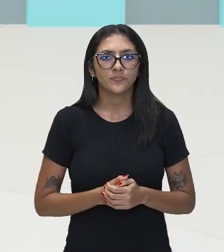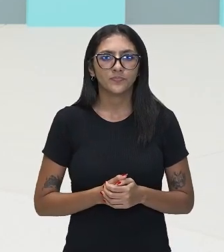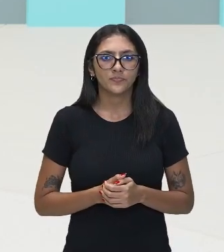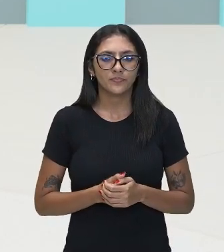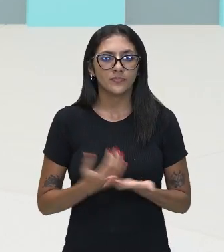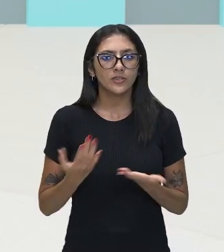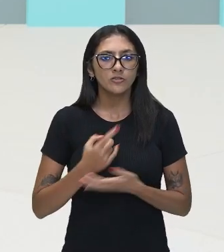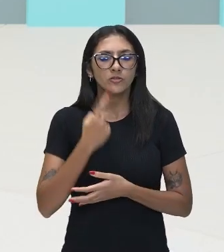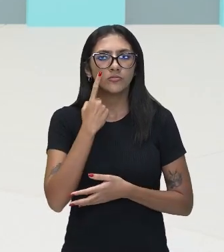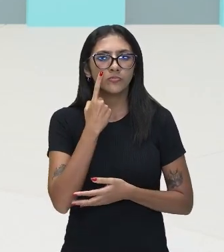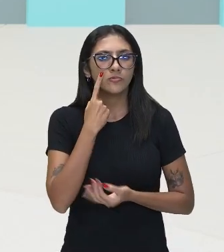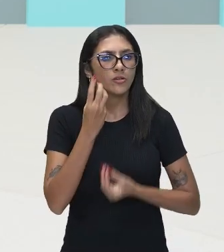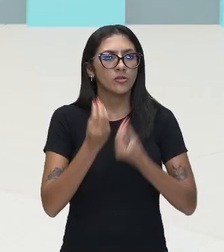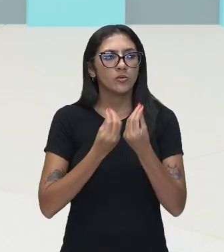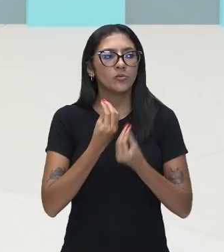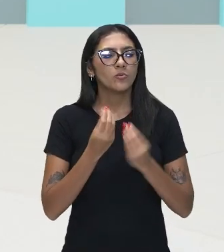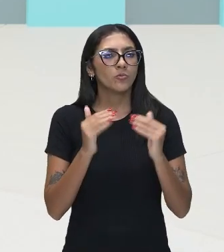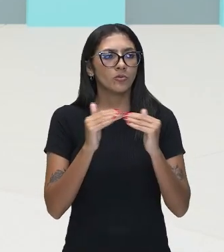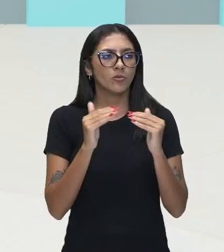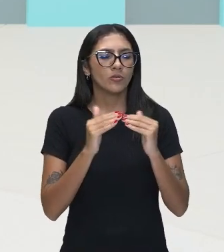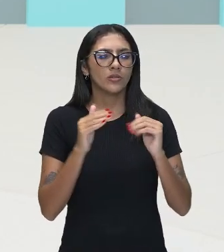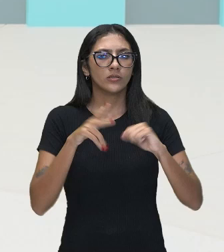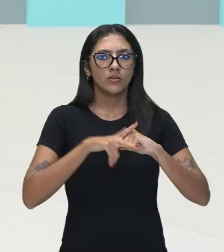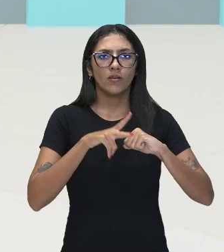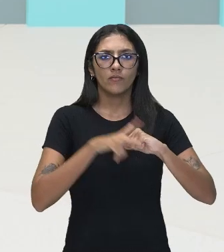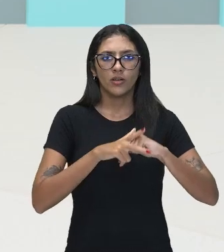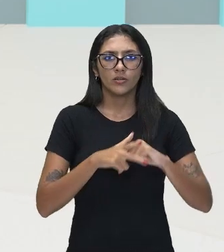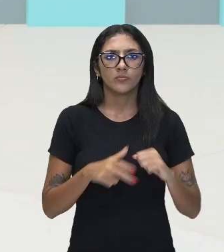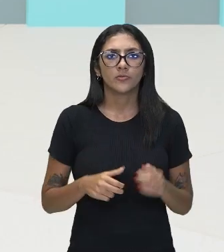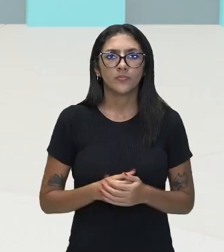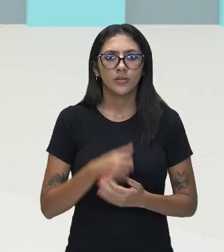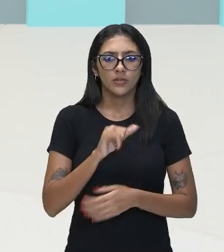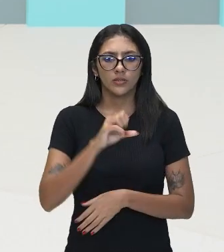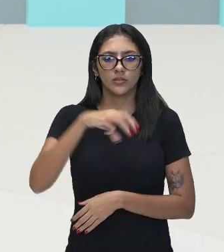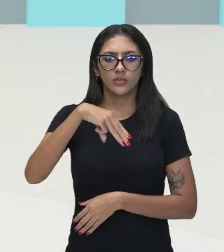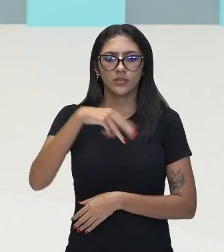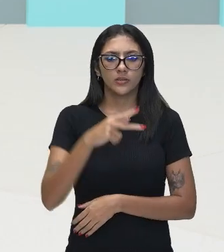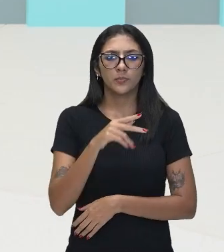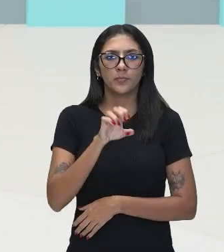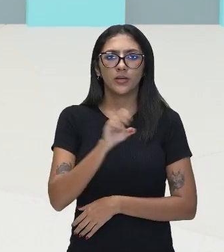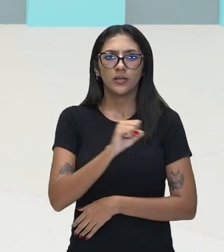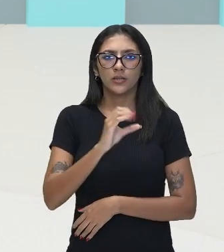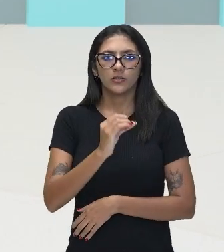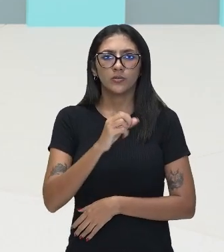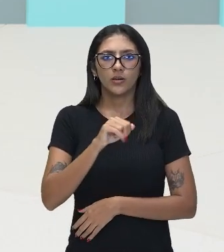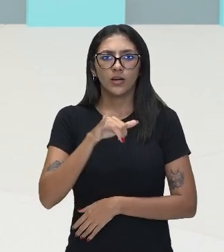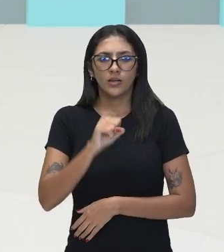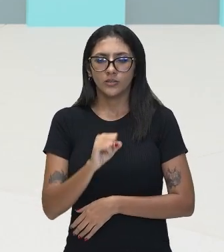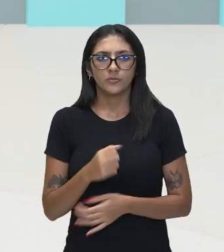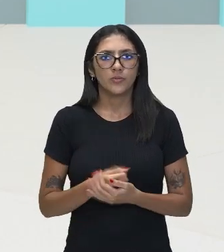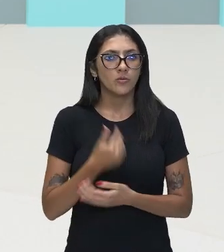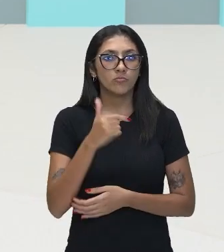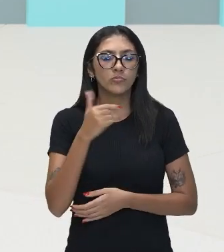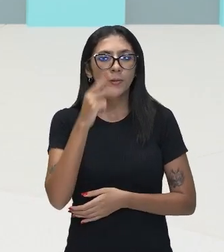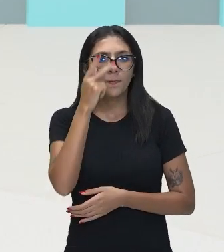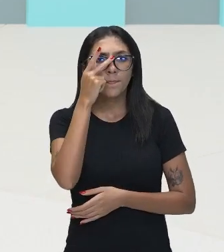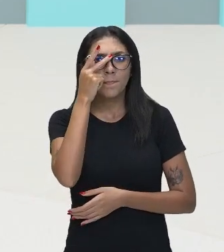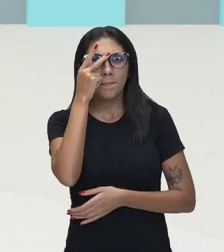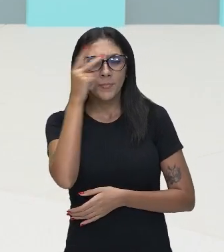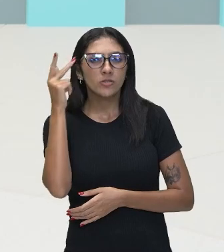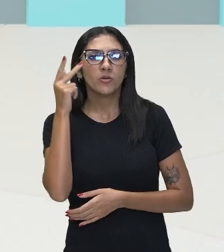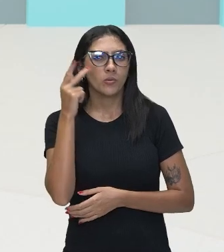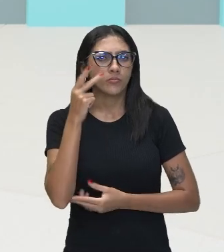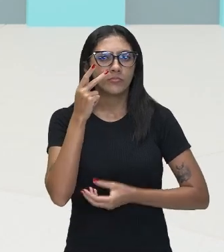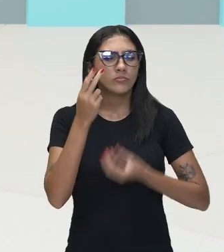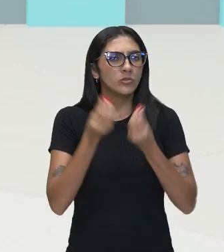a concordância verbal com verbos impessoais. Verbos impessoais não tem sujeito, não tem pessoa. Então como é que fica o